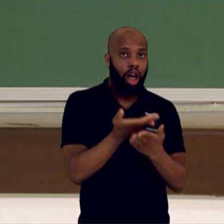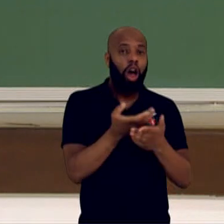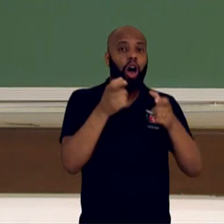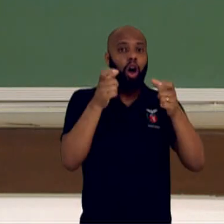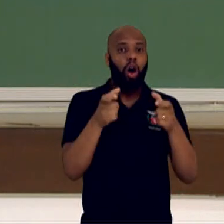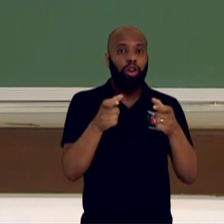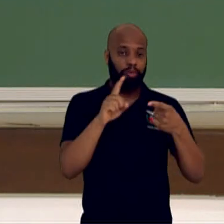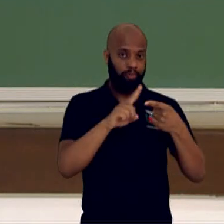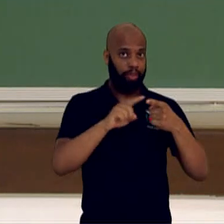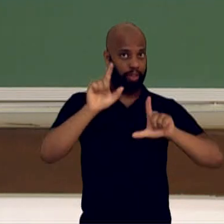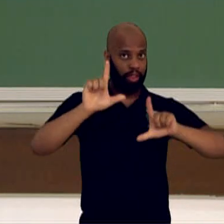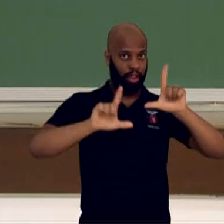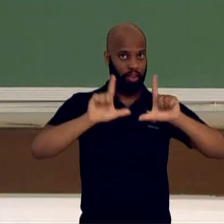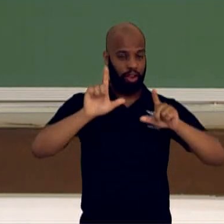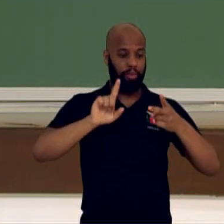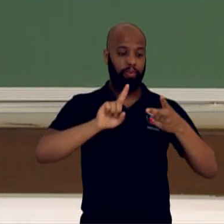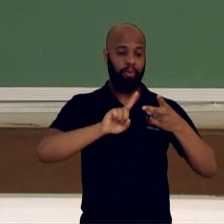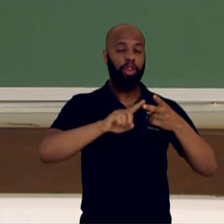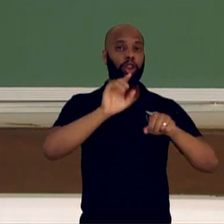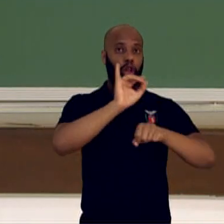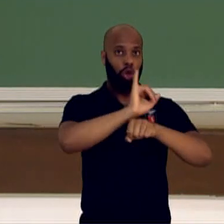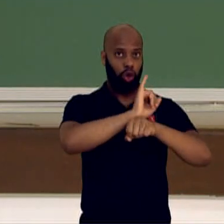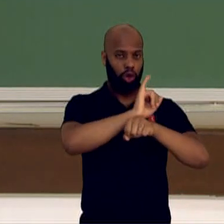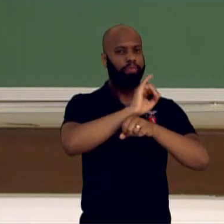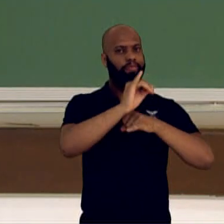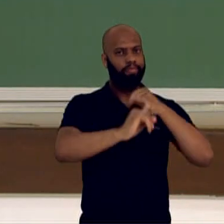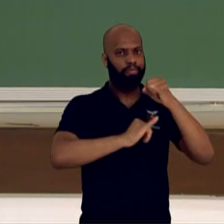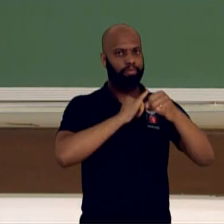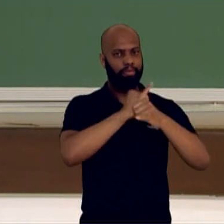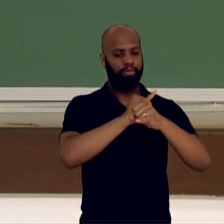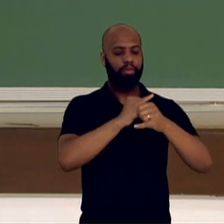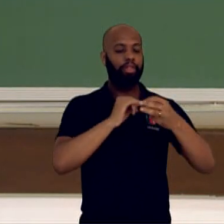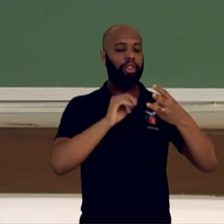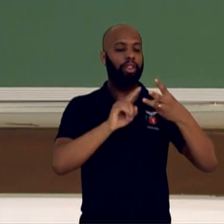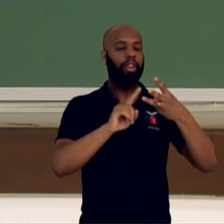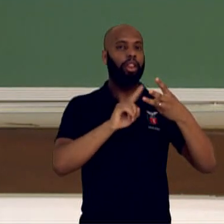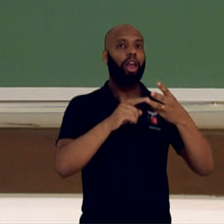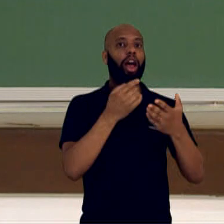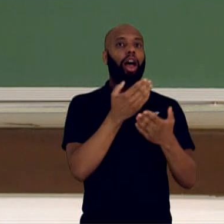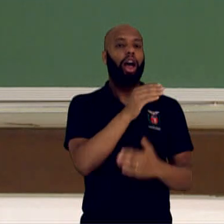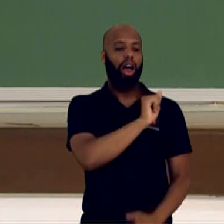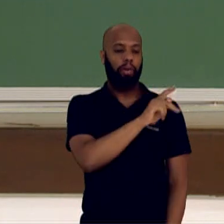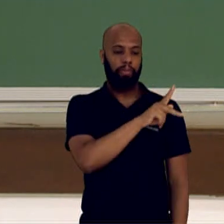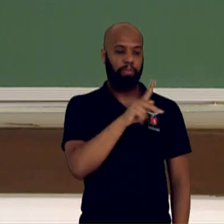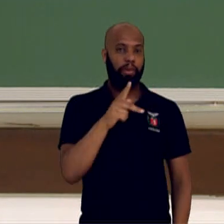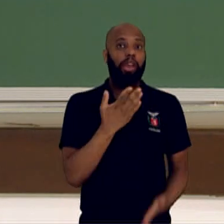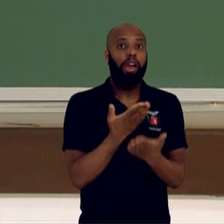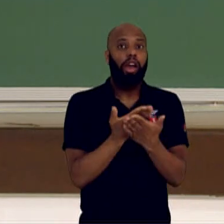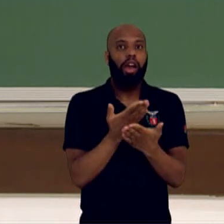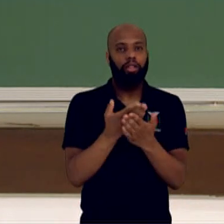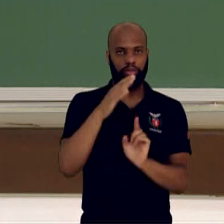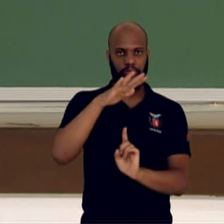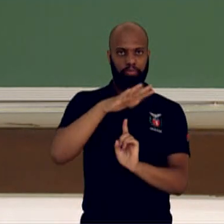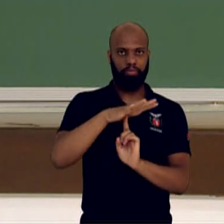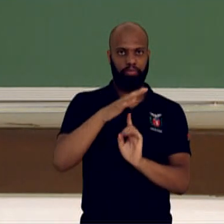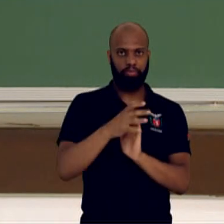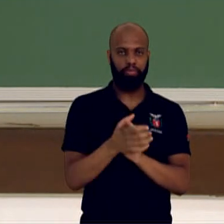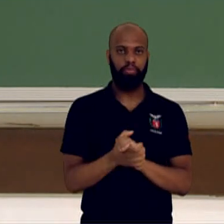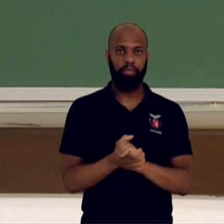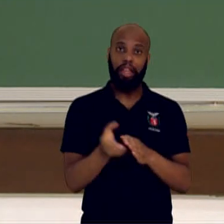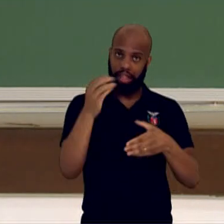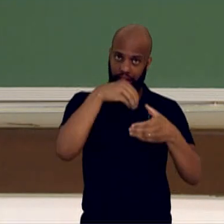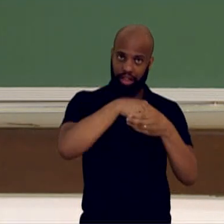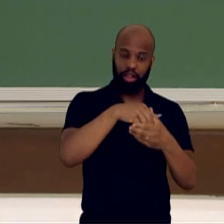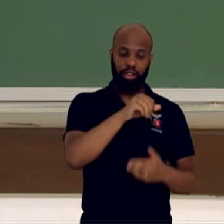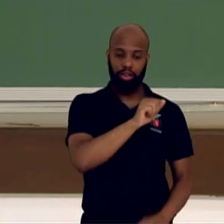TV aberta, do YouTube, na internet e no nosso aplicativo Aula Paraná. E lá no aplicativo, você também